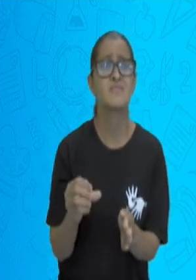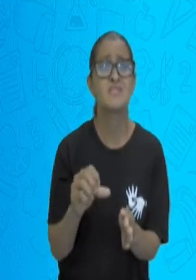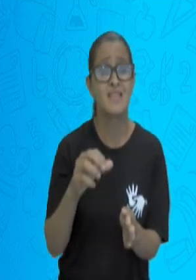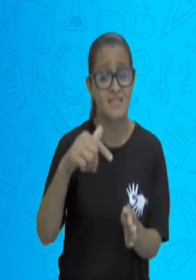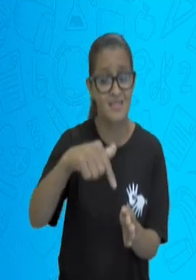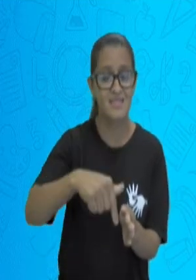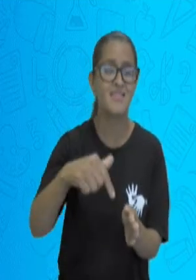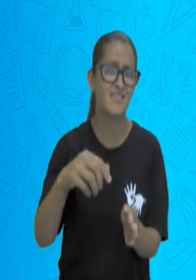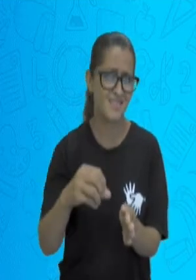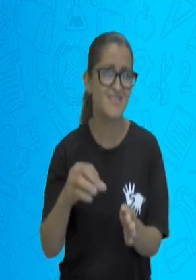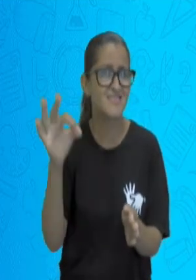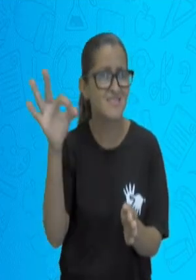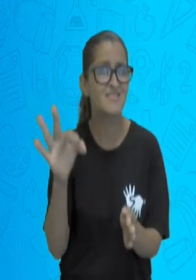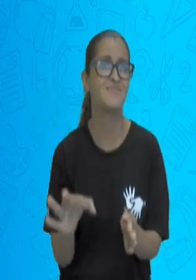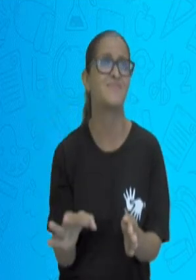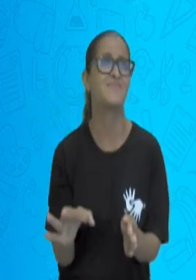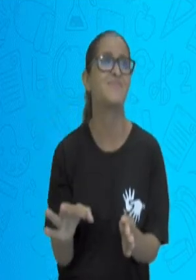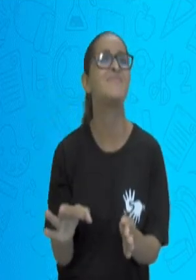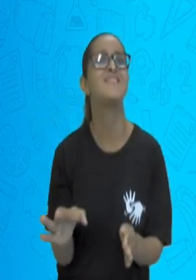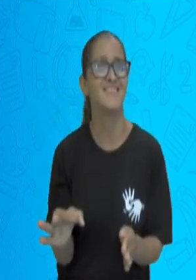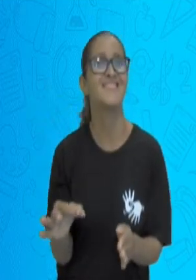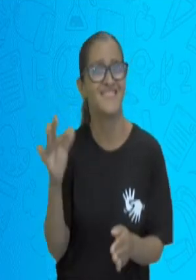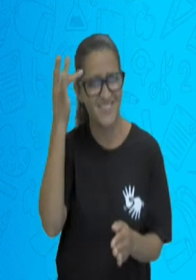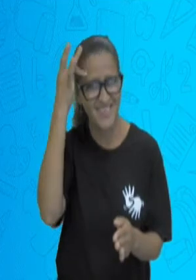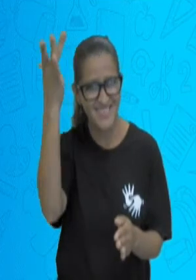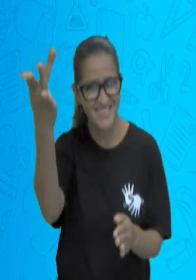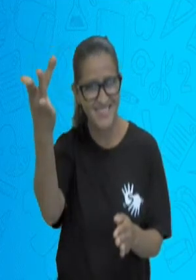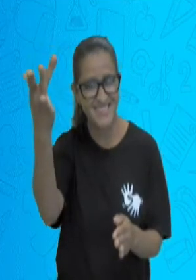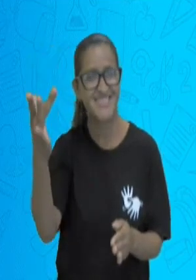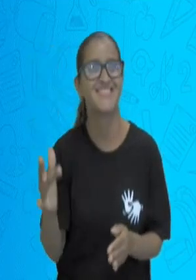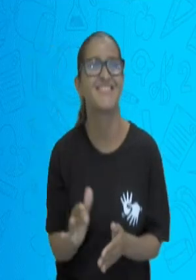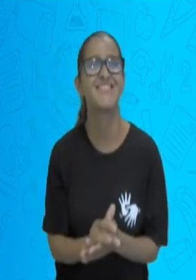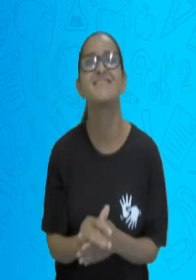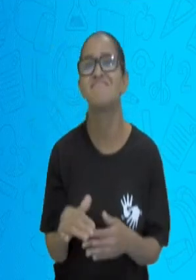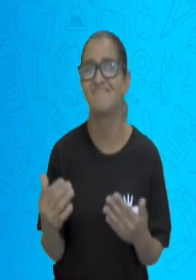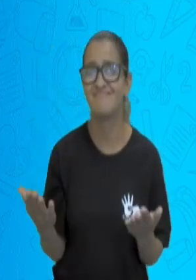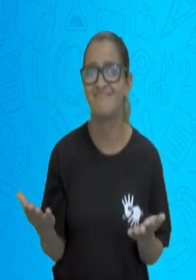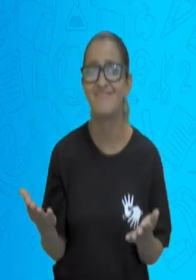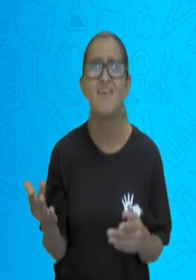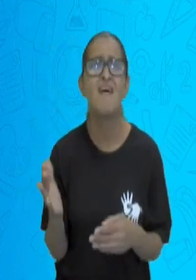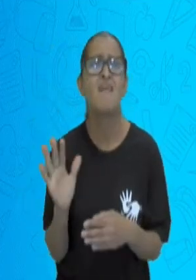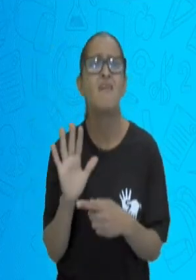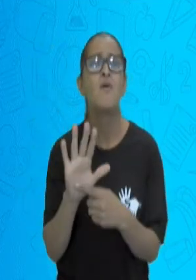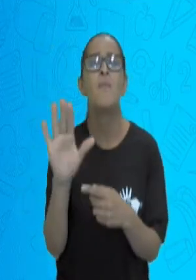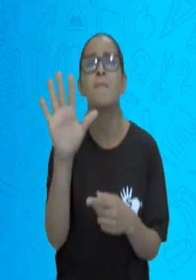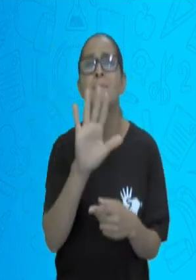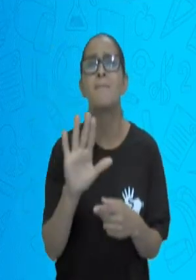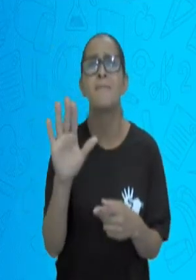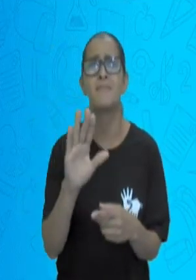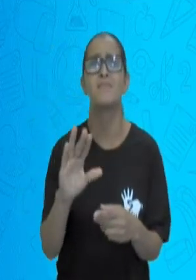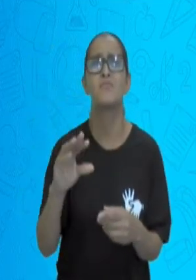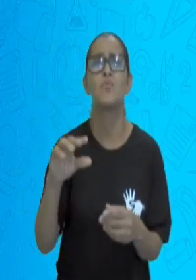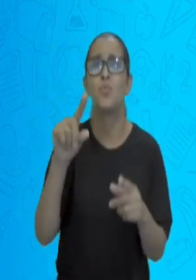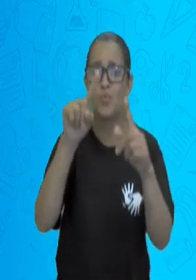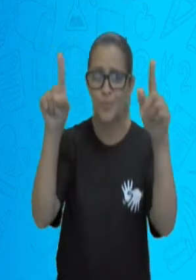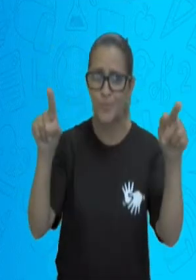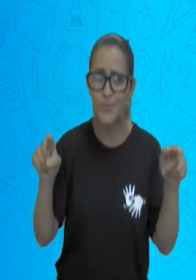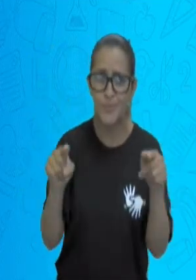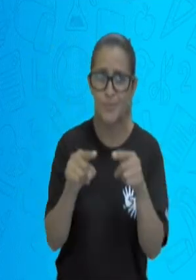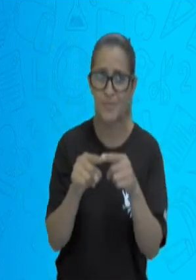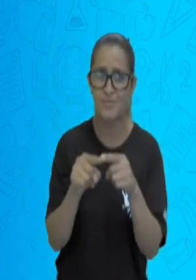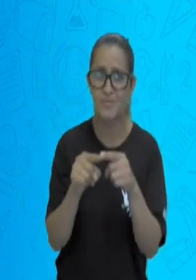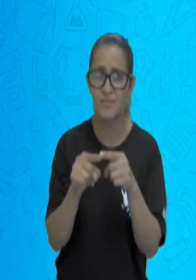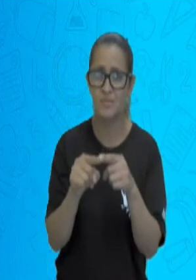70. Muito fácil, né? Agora, complete o quadro